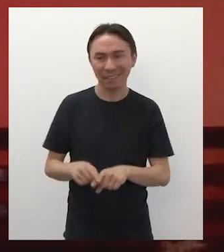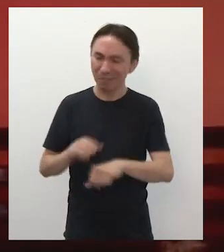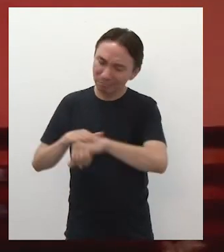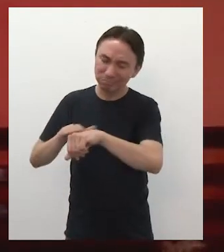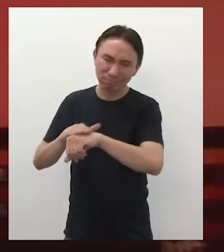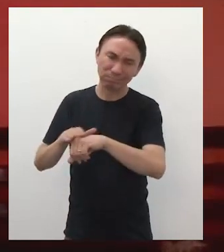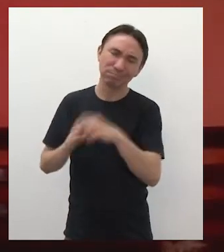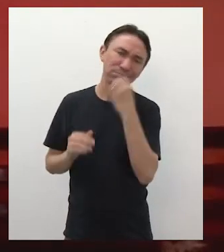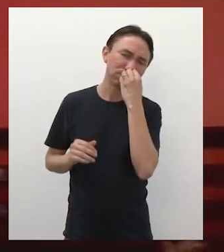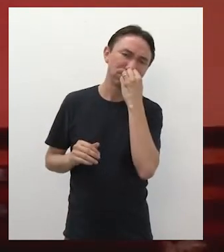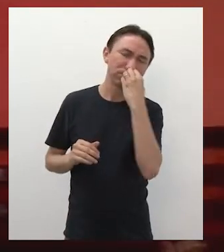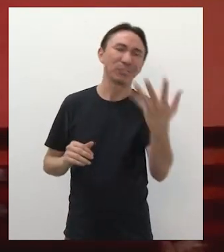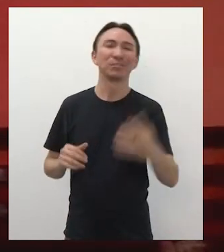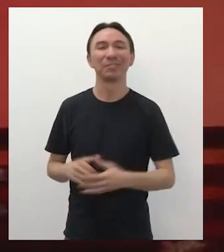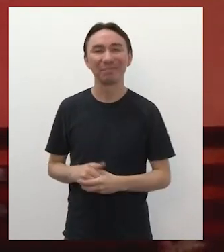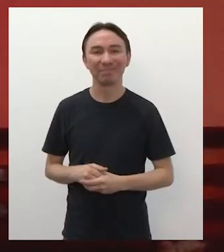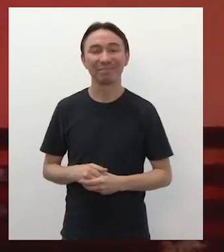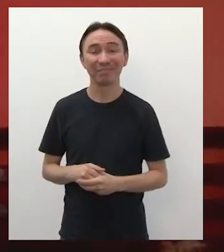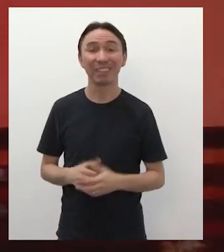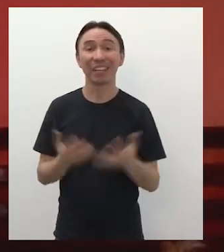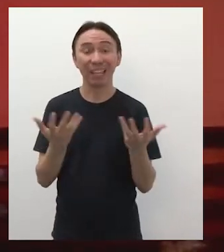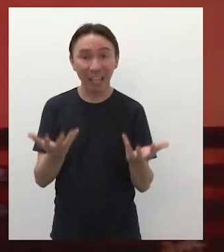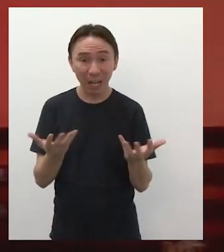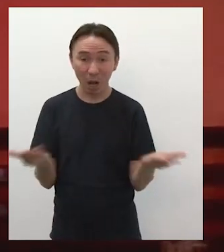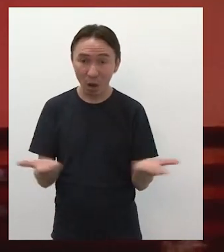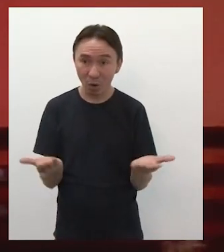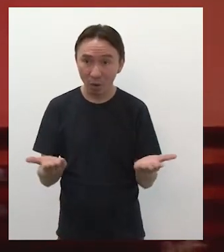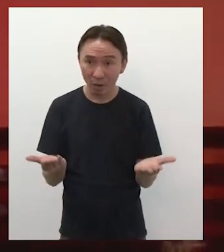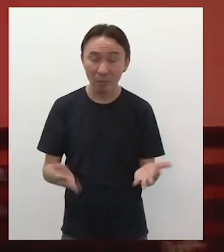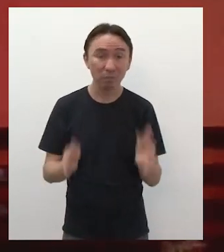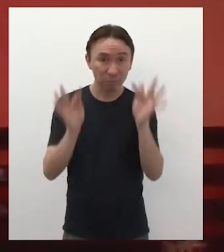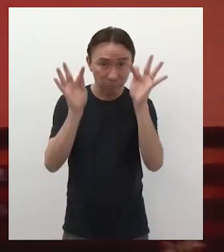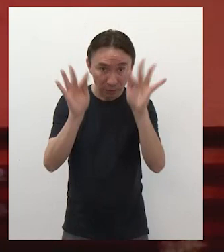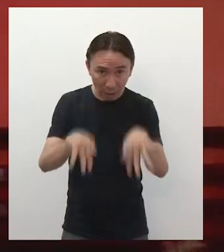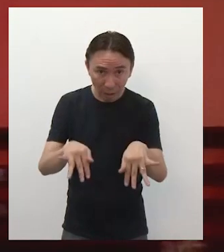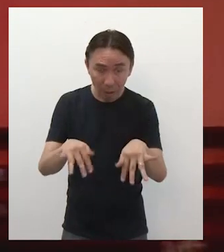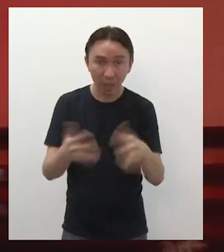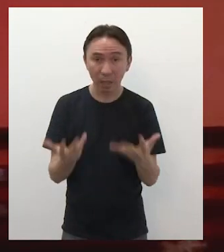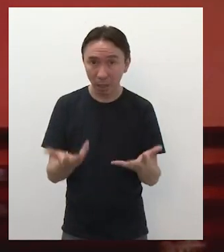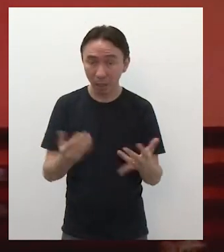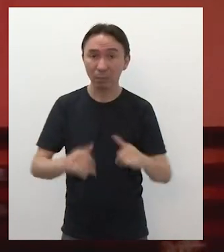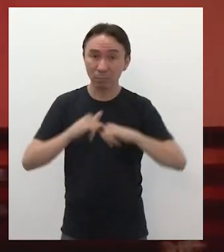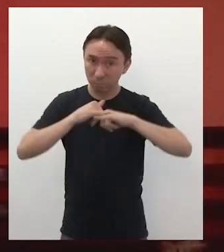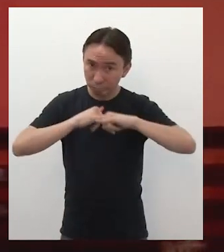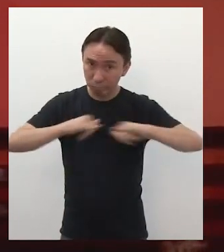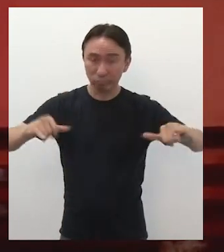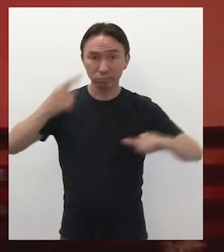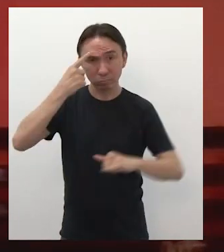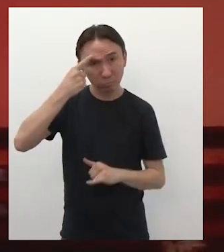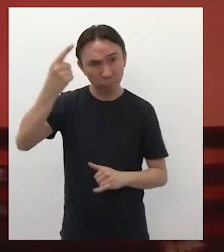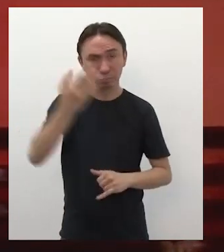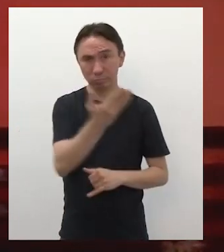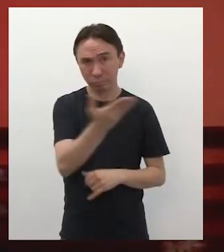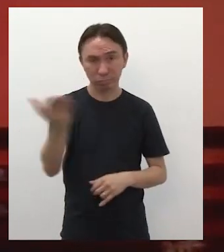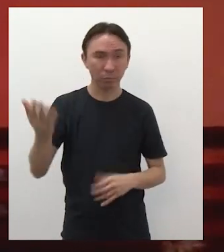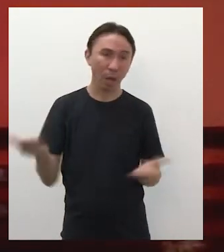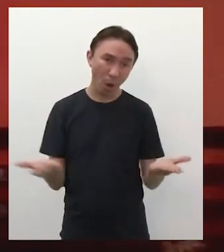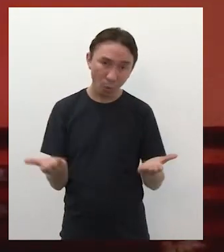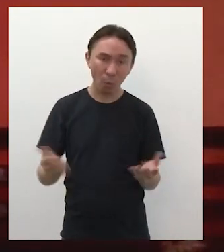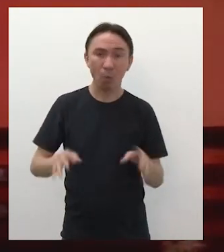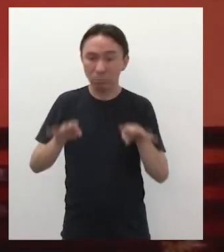eu queria finalizar aqui com um lembrete, né, aos nossos colegas que estão nos